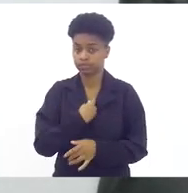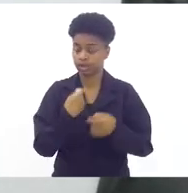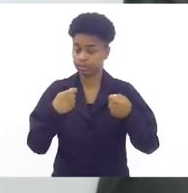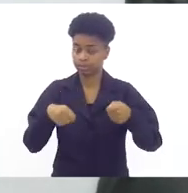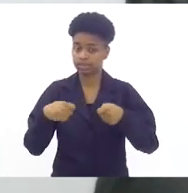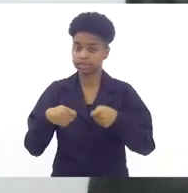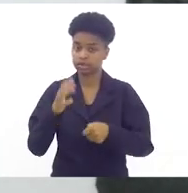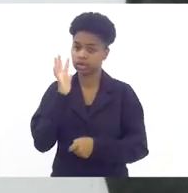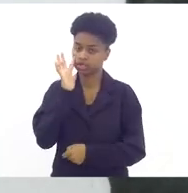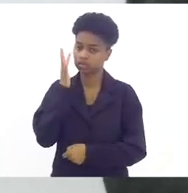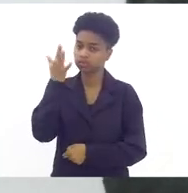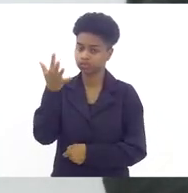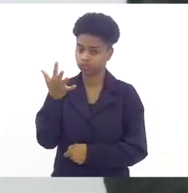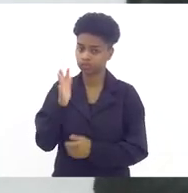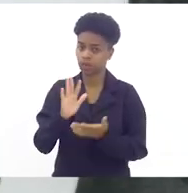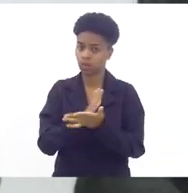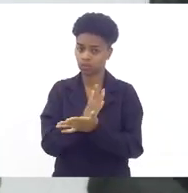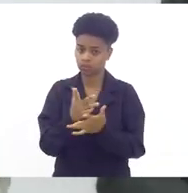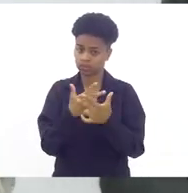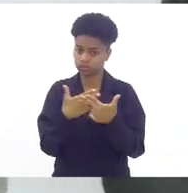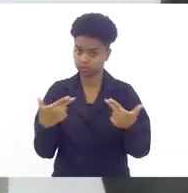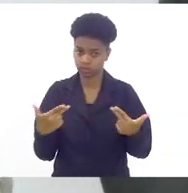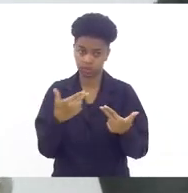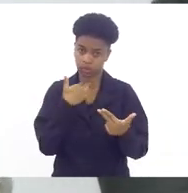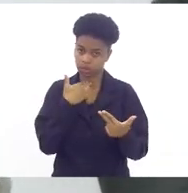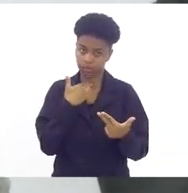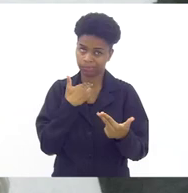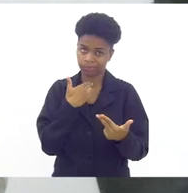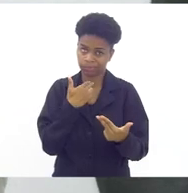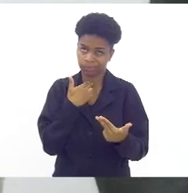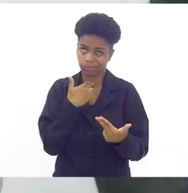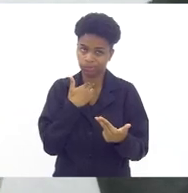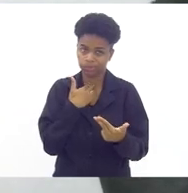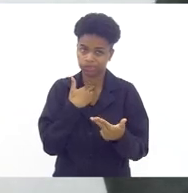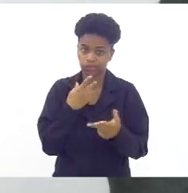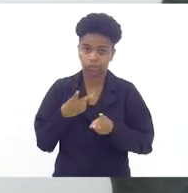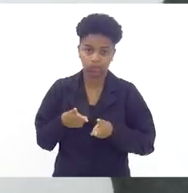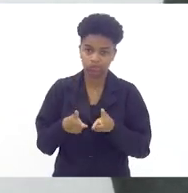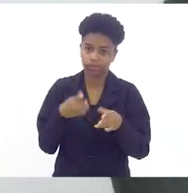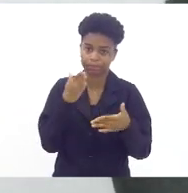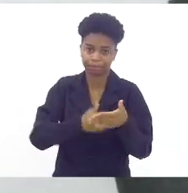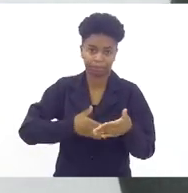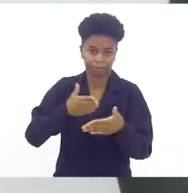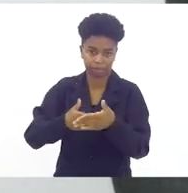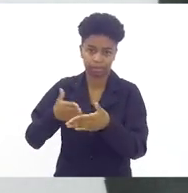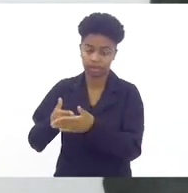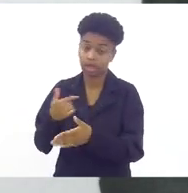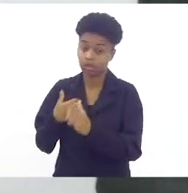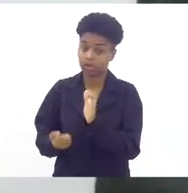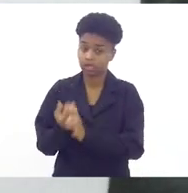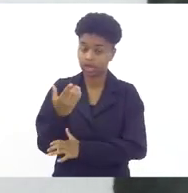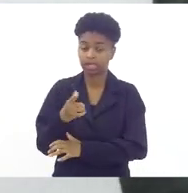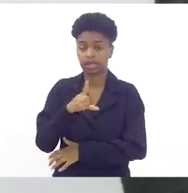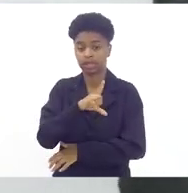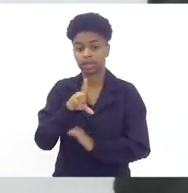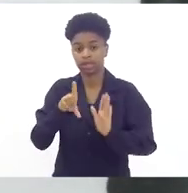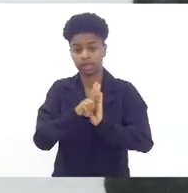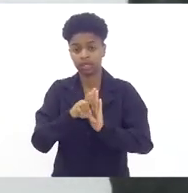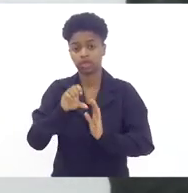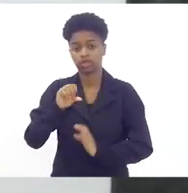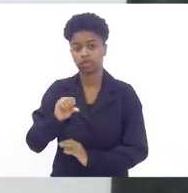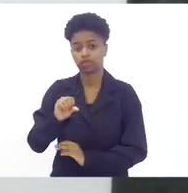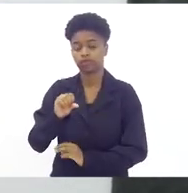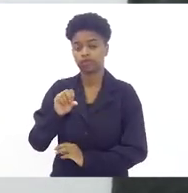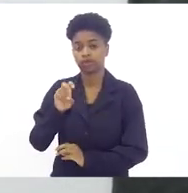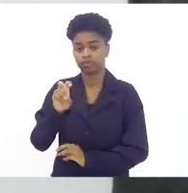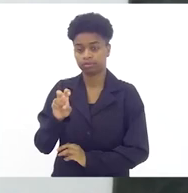resolver alguma situações que não deveriam mais ser impasse né Eu sou autor né da Lei 958 2022 que